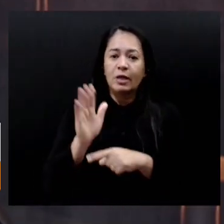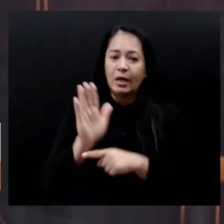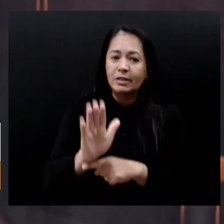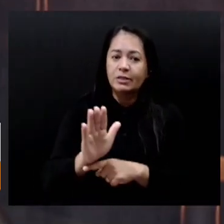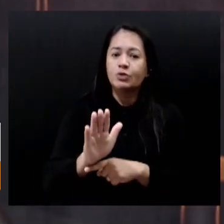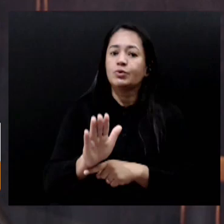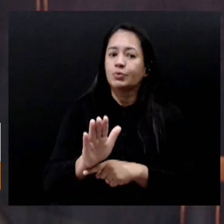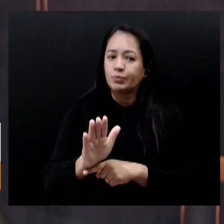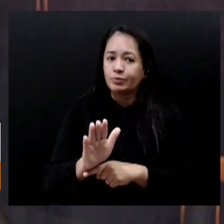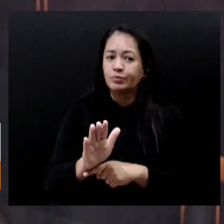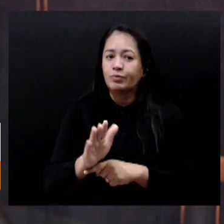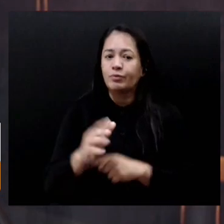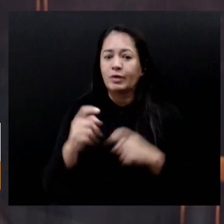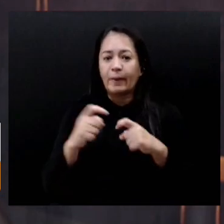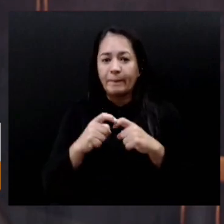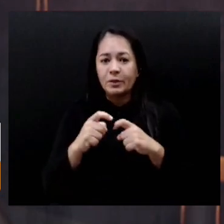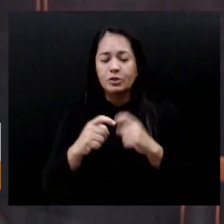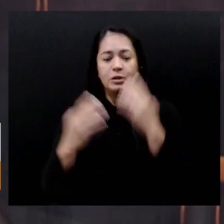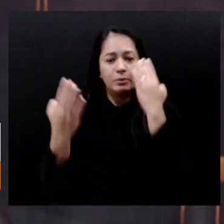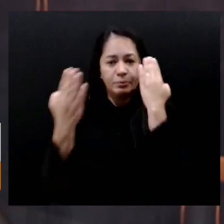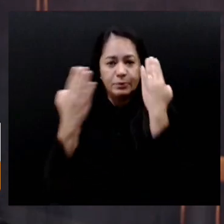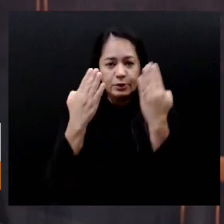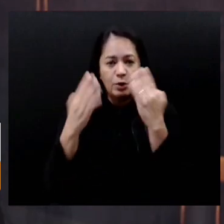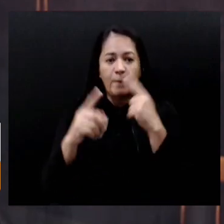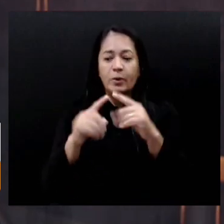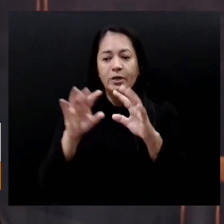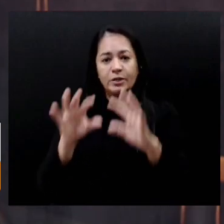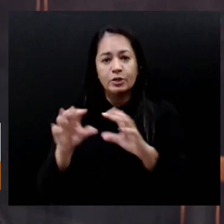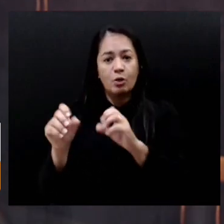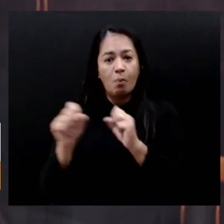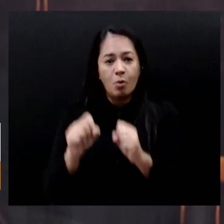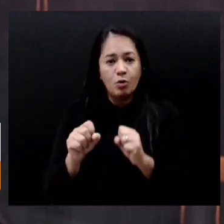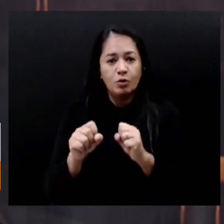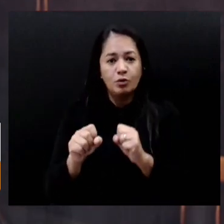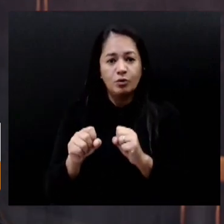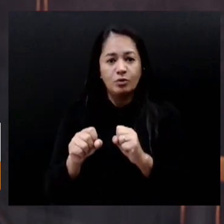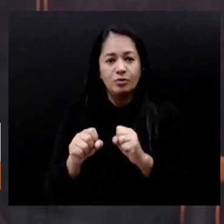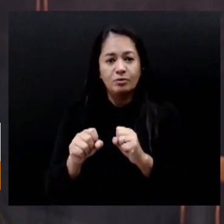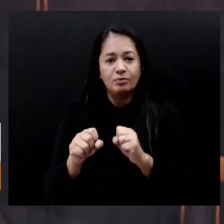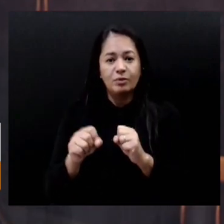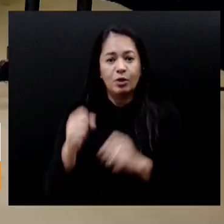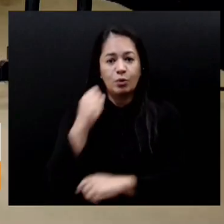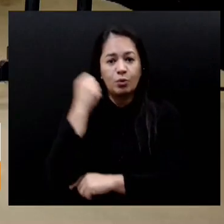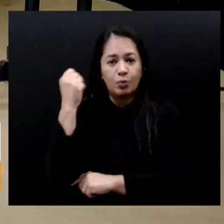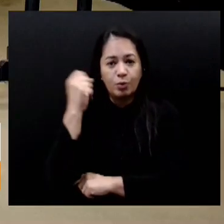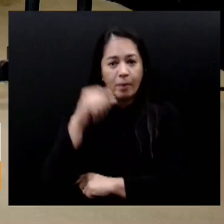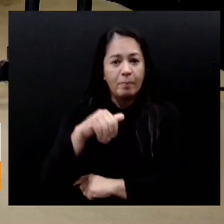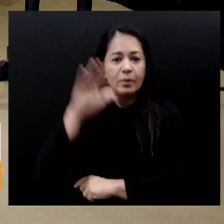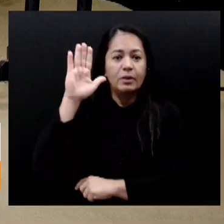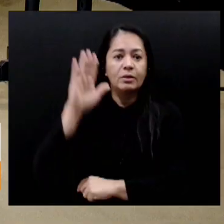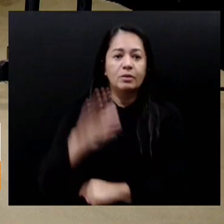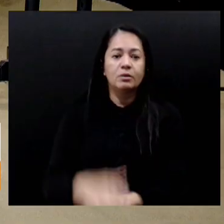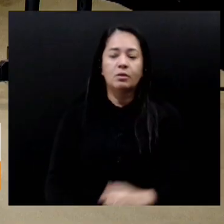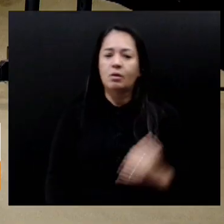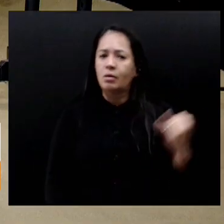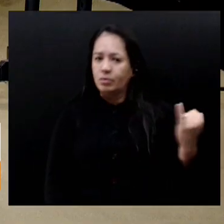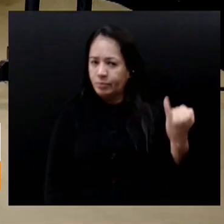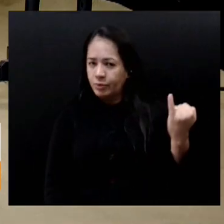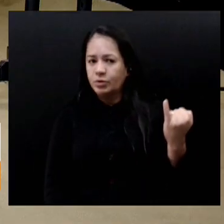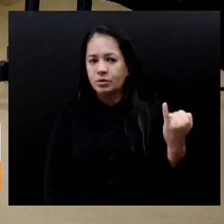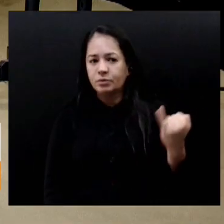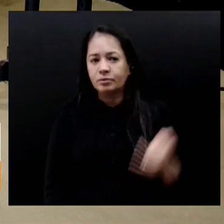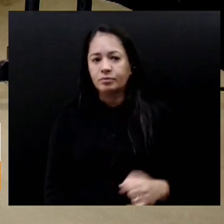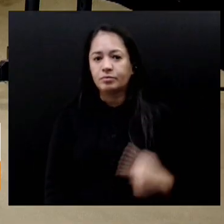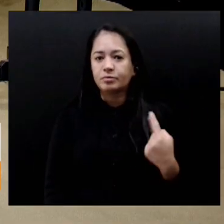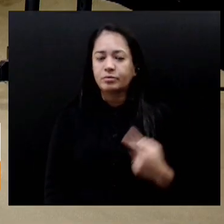médica e psicológica, porque isso pode te levar para quadros mais graves. Importante, né? Importante a gente reconhecer quando o